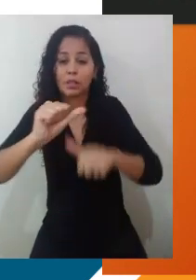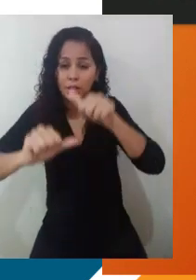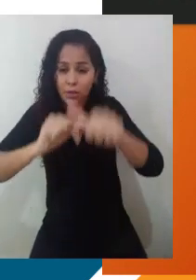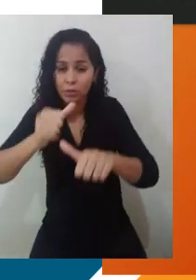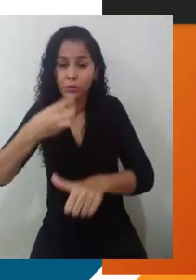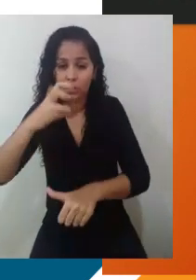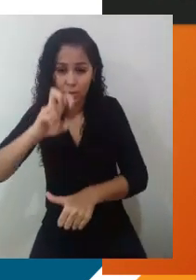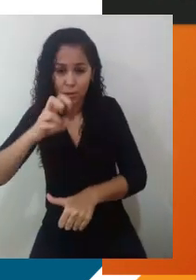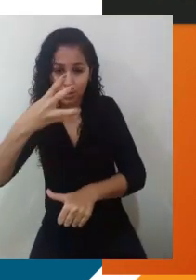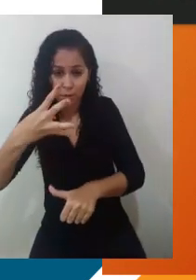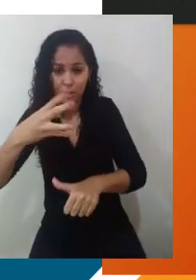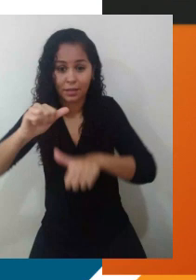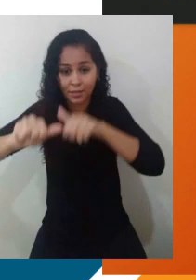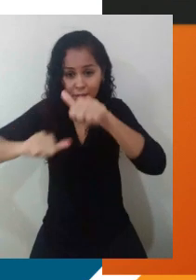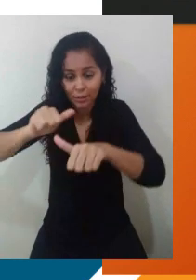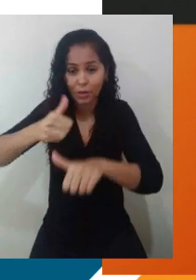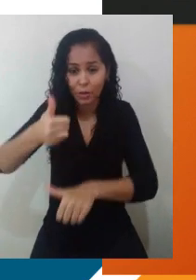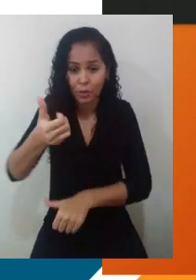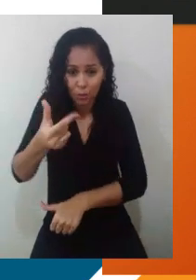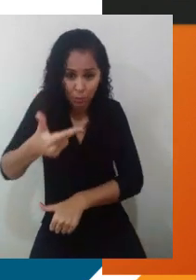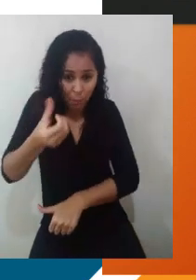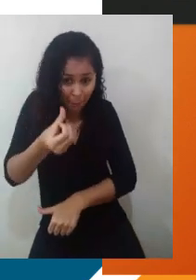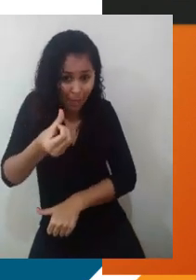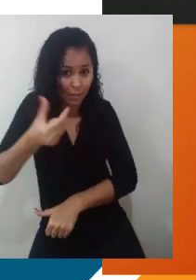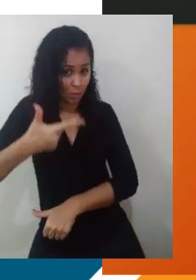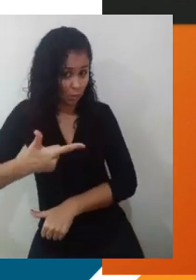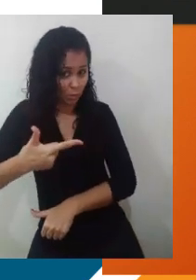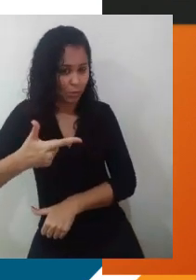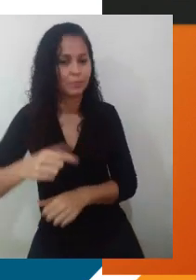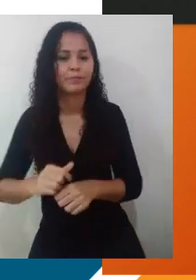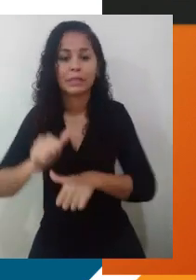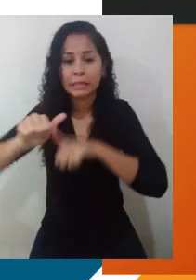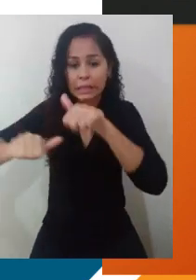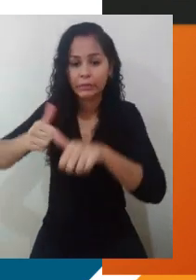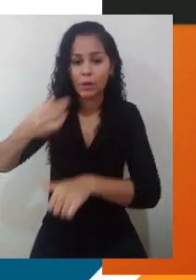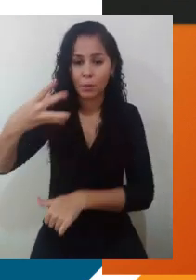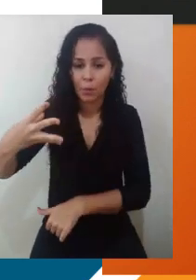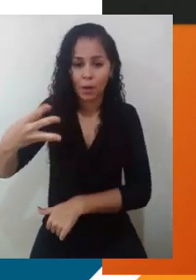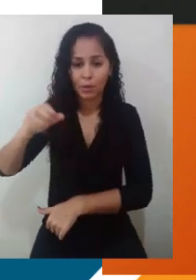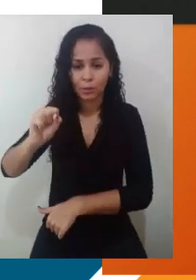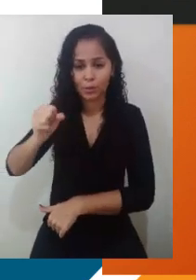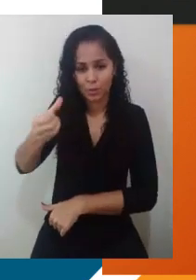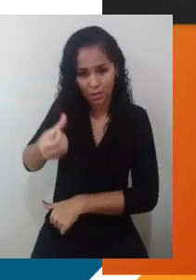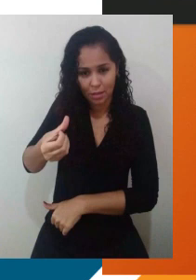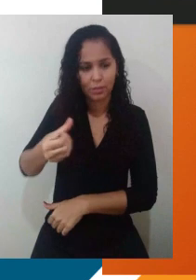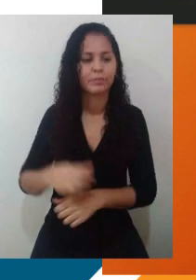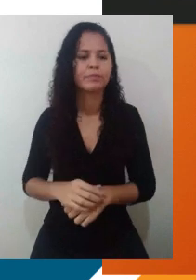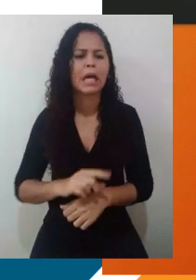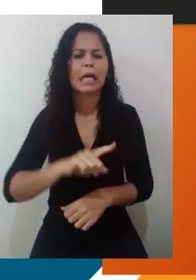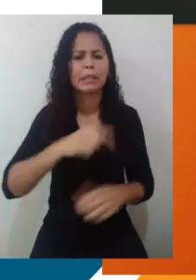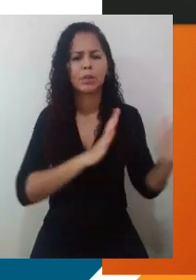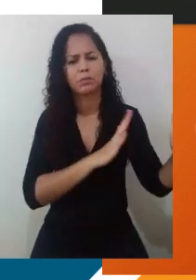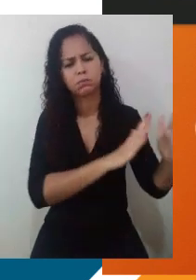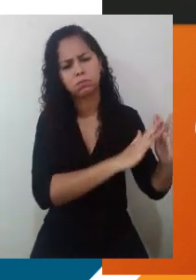o 54 vira 162, o 162 vira 486. Em seguida, eu vou